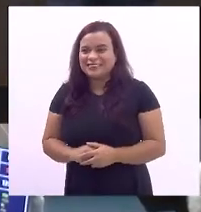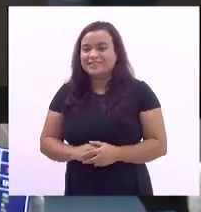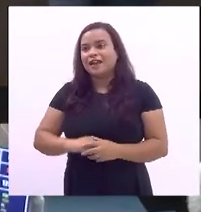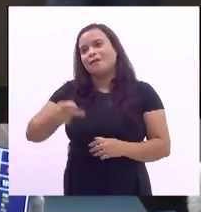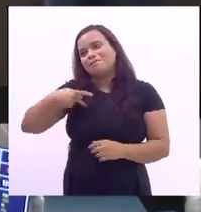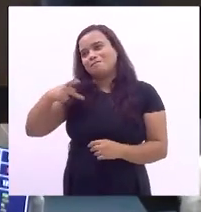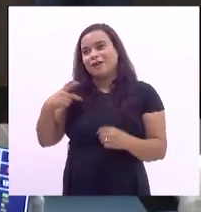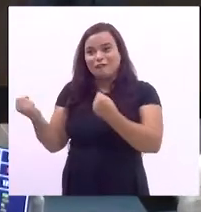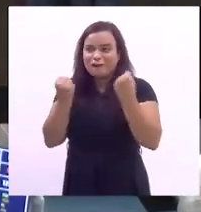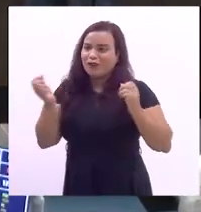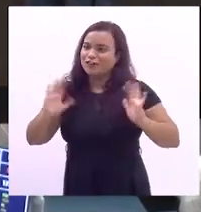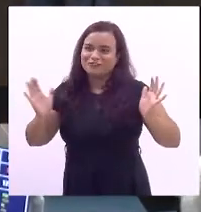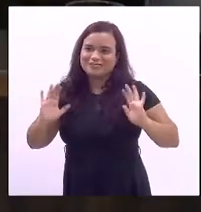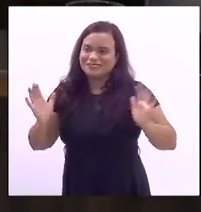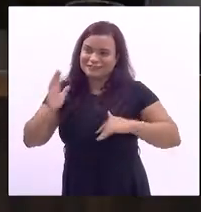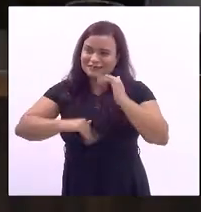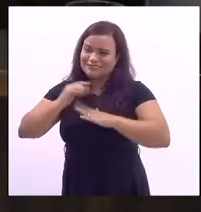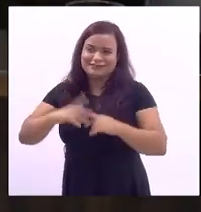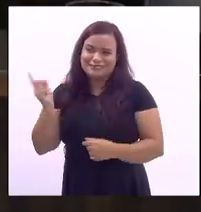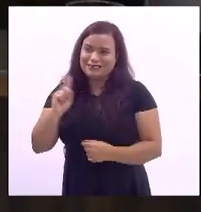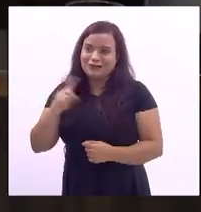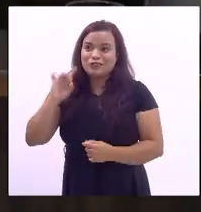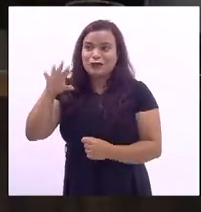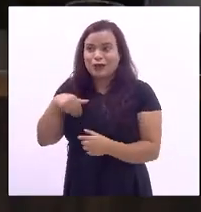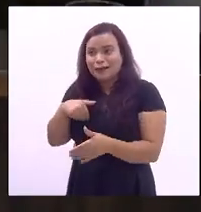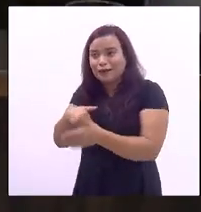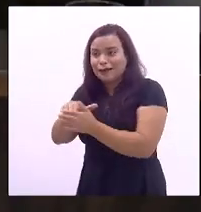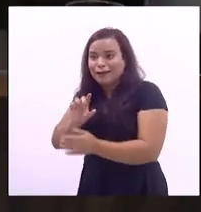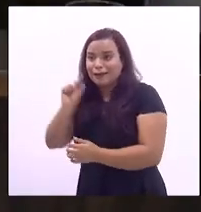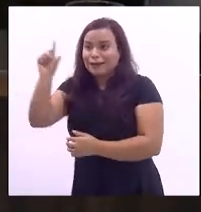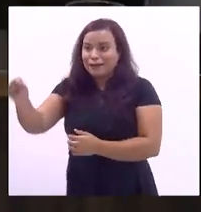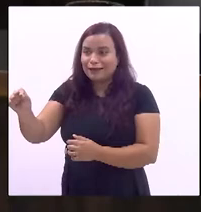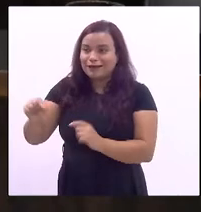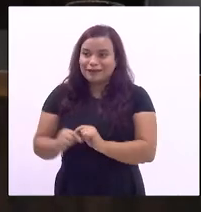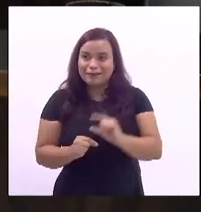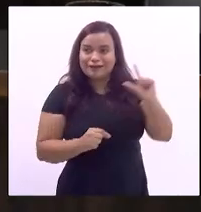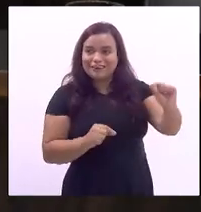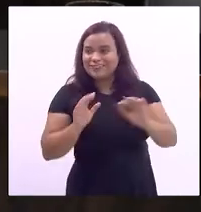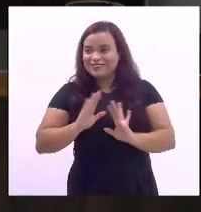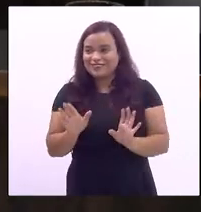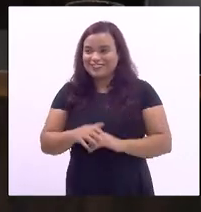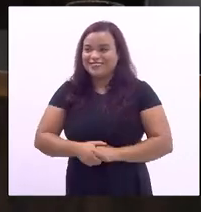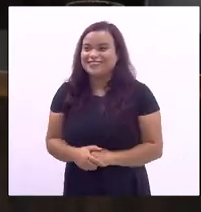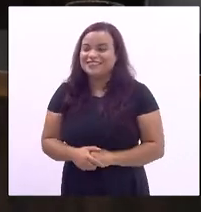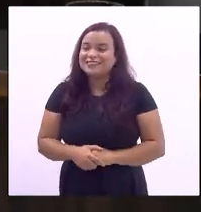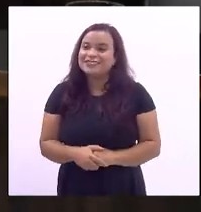era meu forte o gol só os cruzamentos ponta direita é